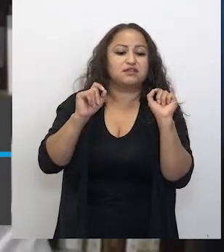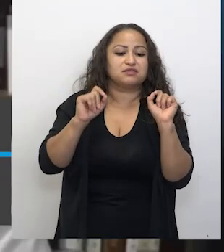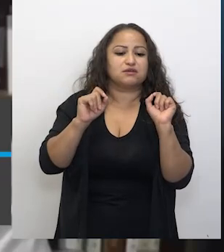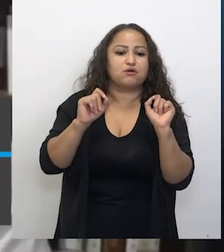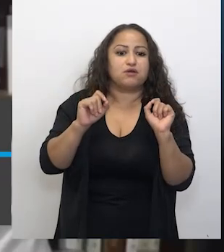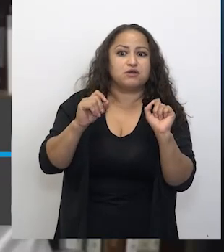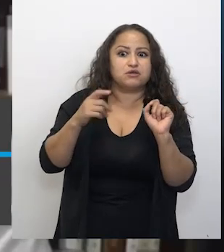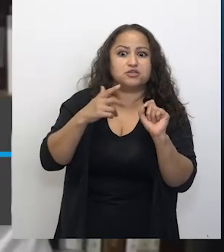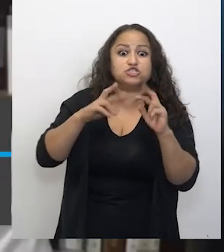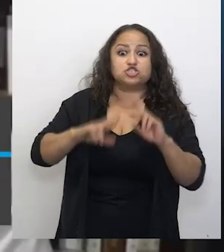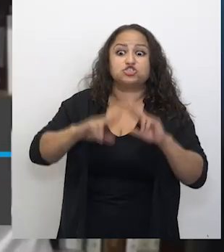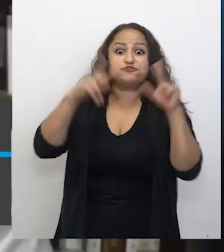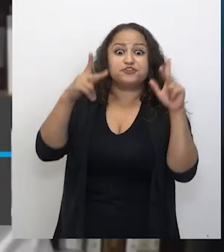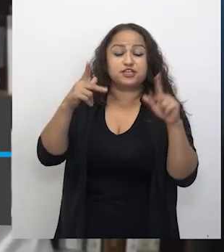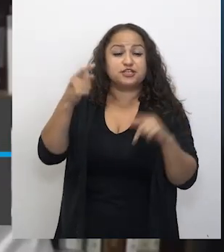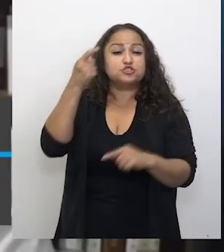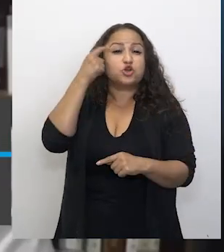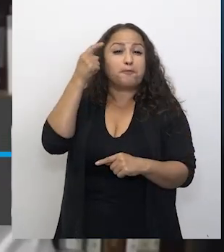Locke, né?